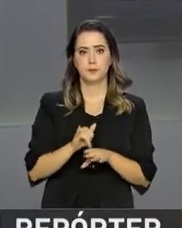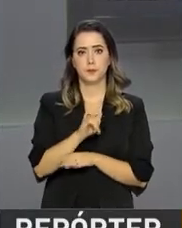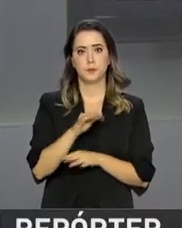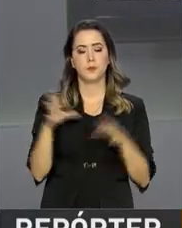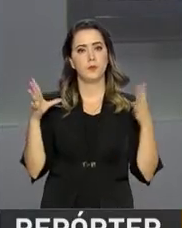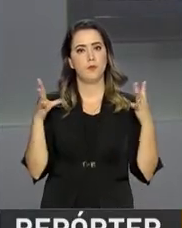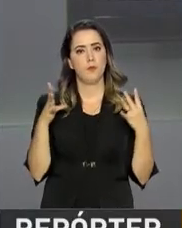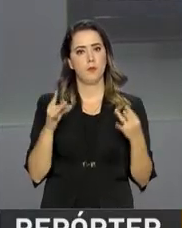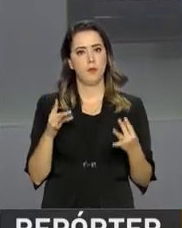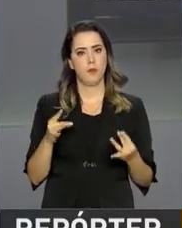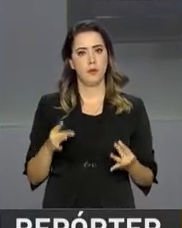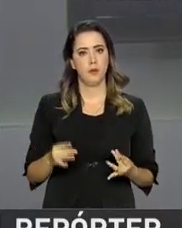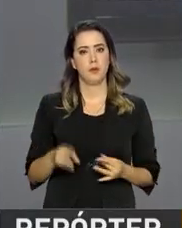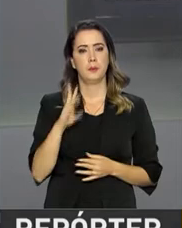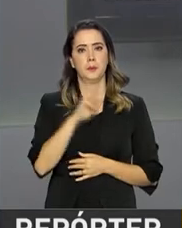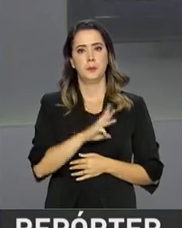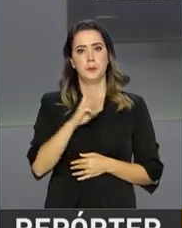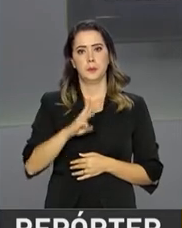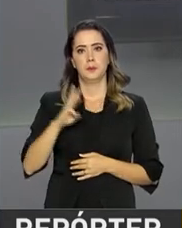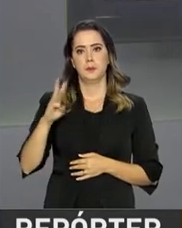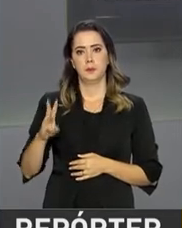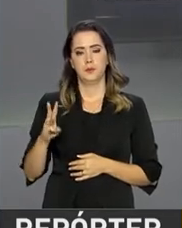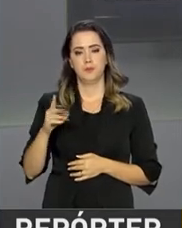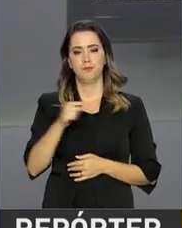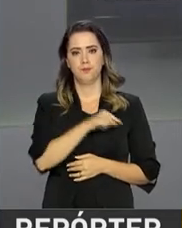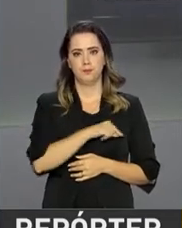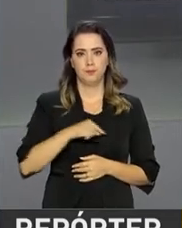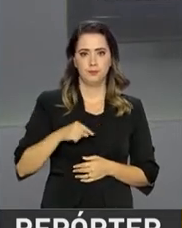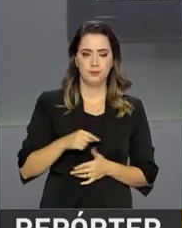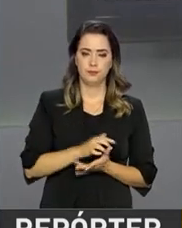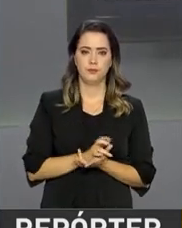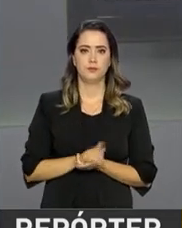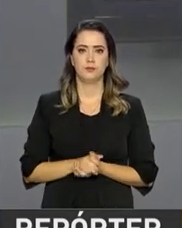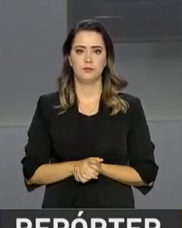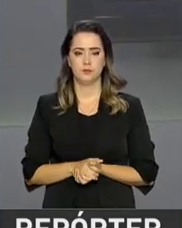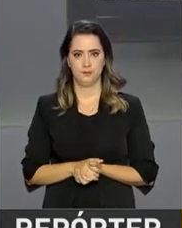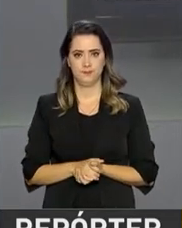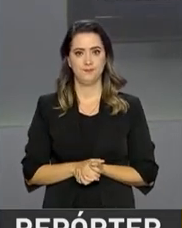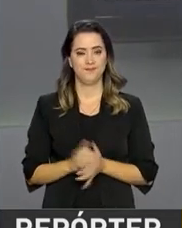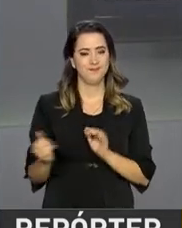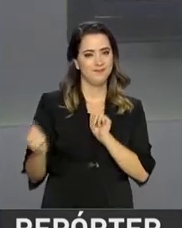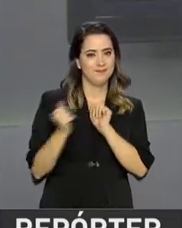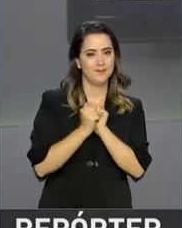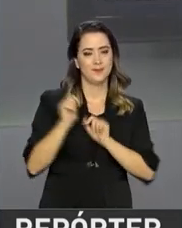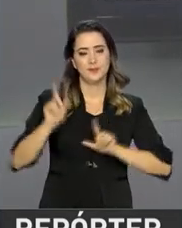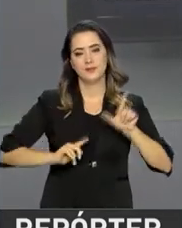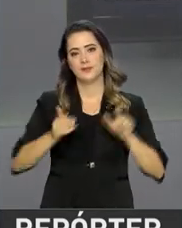no YouTube e toda a nossa programação também está na página da NBR na internet.